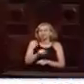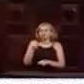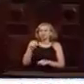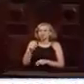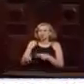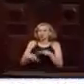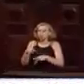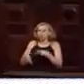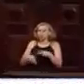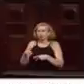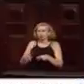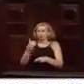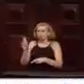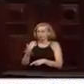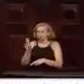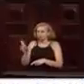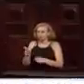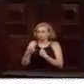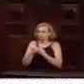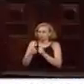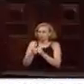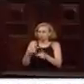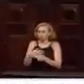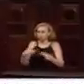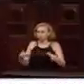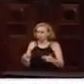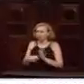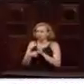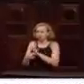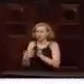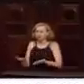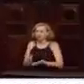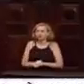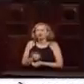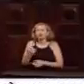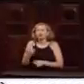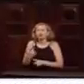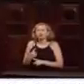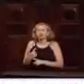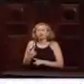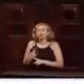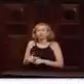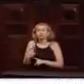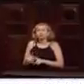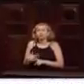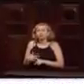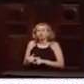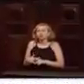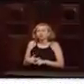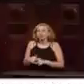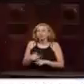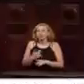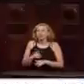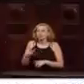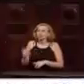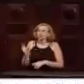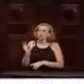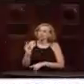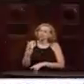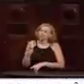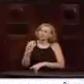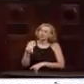a população que usa o transporte público? Por que é que nós não temos uma... Por que é que as vans são